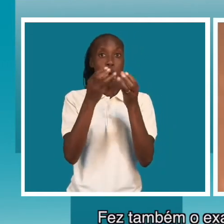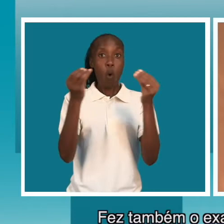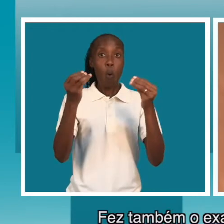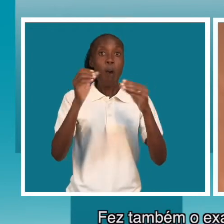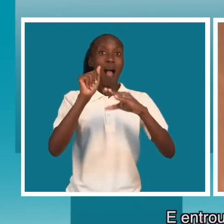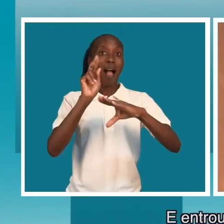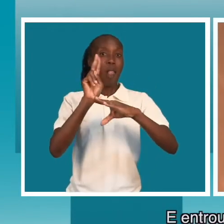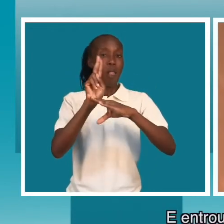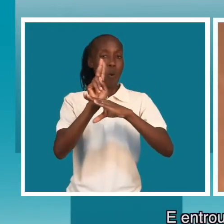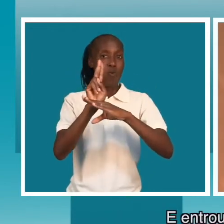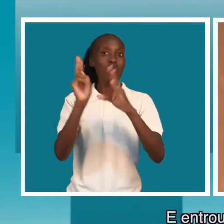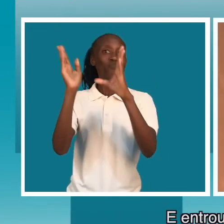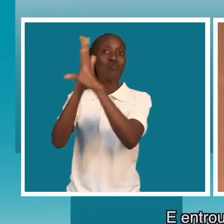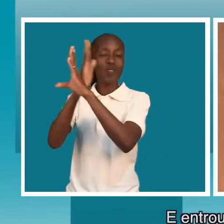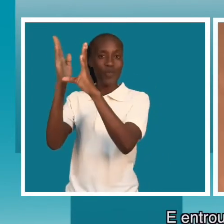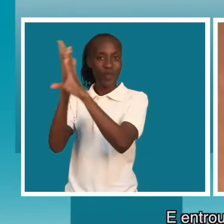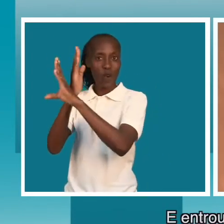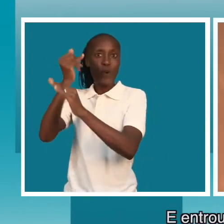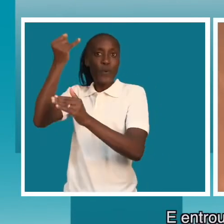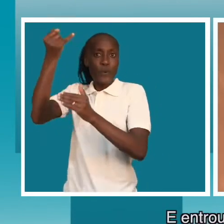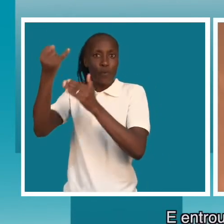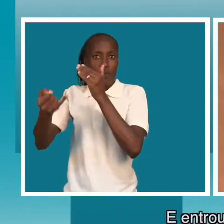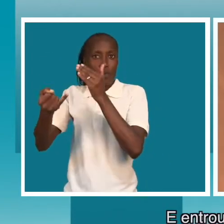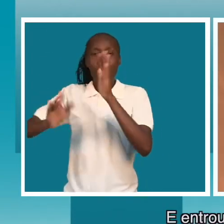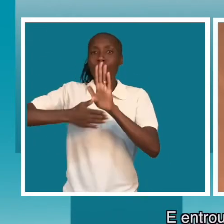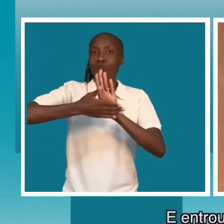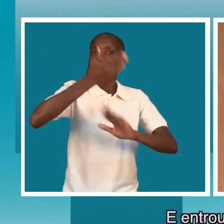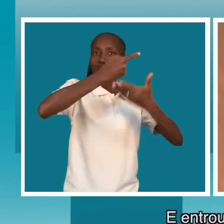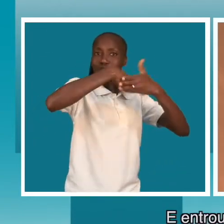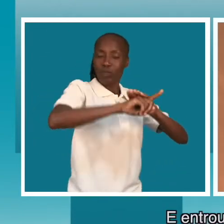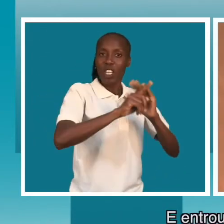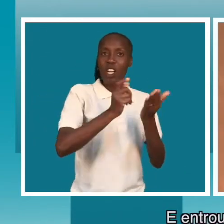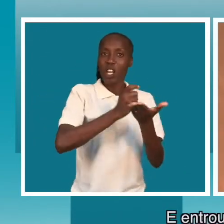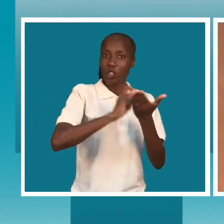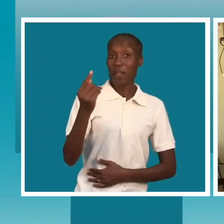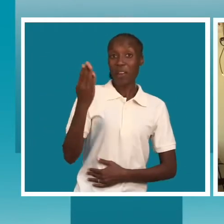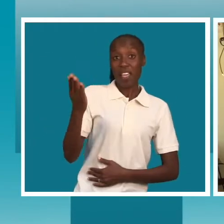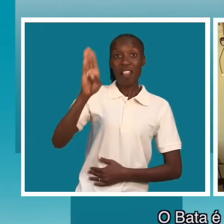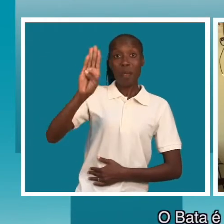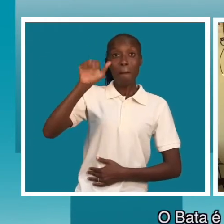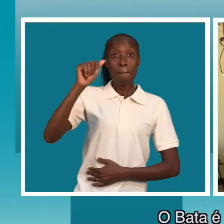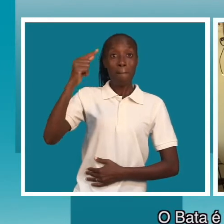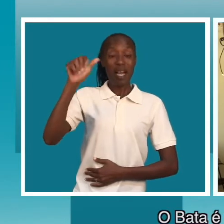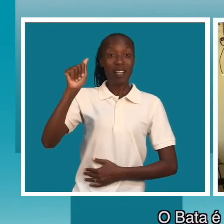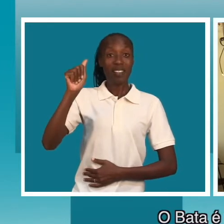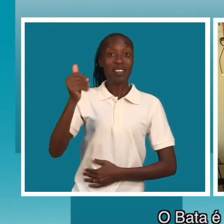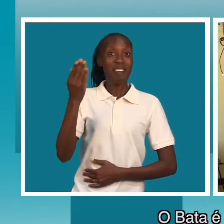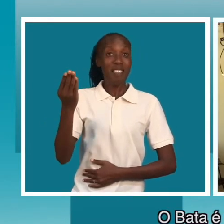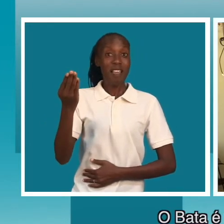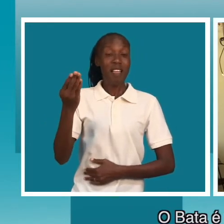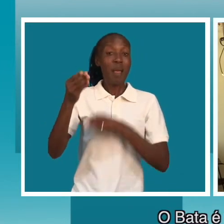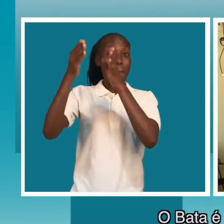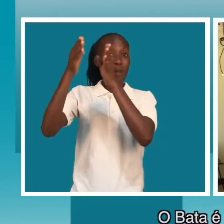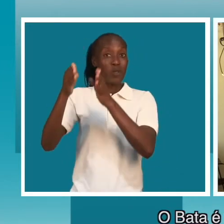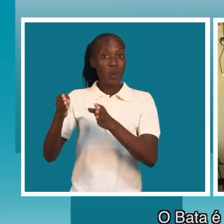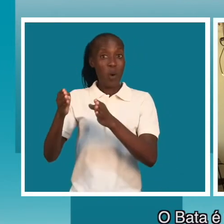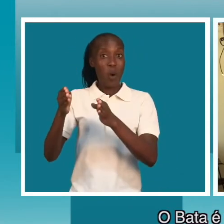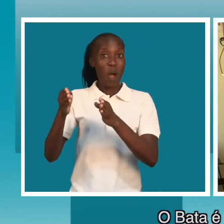externo. E entrou na escola de jornalismo. Hoje está a sair como licenciado. O Bata não é uma pessoa que se coloca